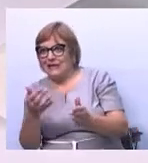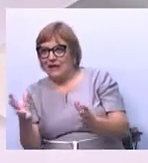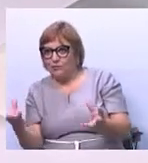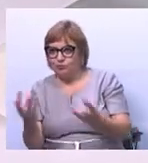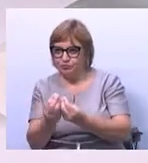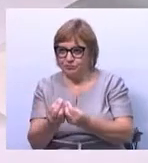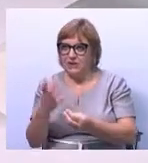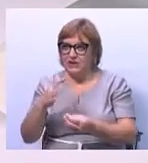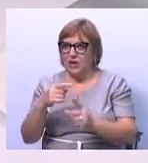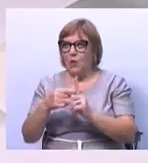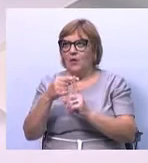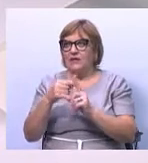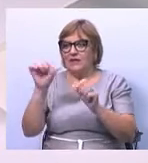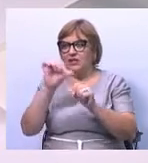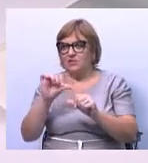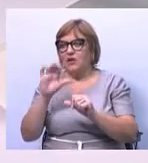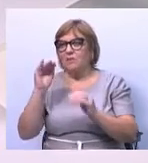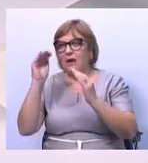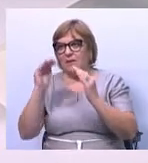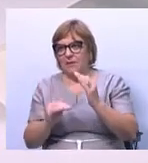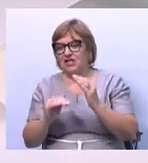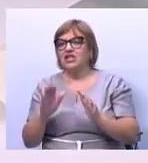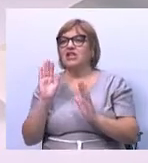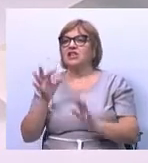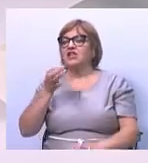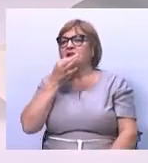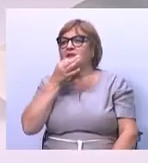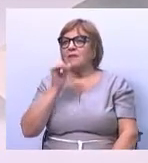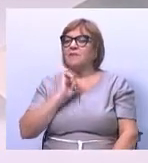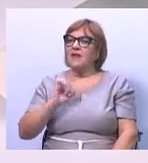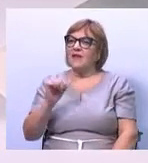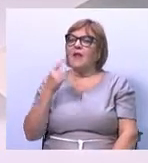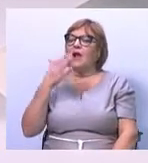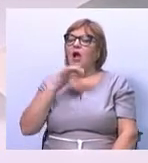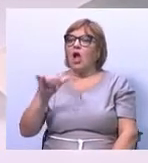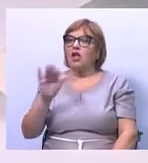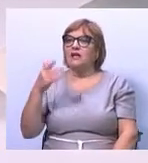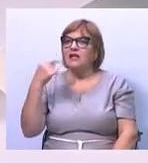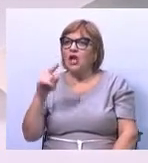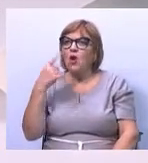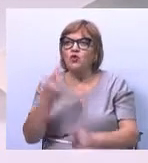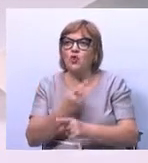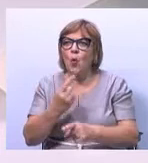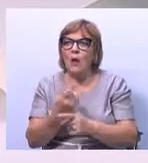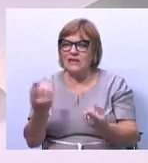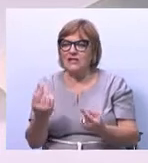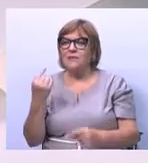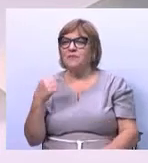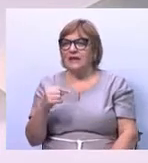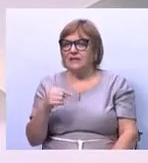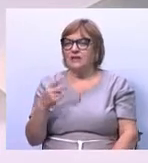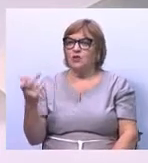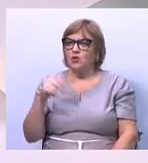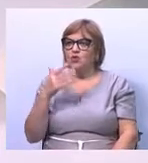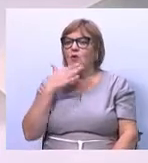quantidades também terapêuticas, mas numa dose mais baixa. Já mostramos aqui também alguns óleos essenciais, mas tem aí outros produtos, certo? Exatamente. Eu também